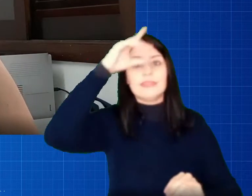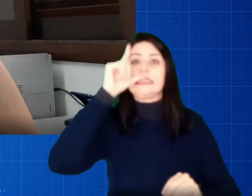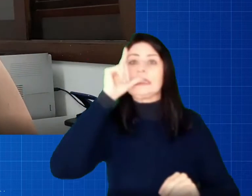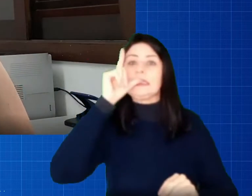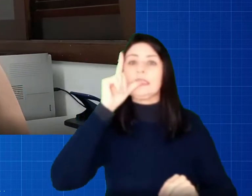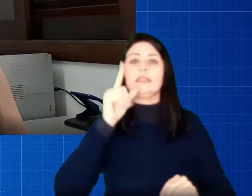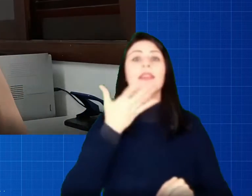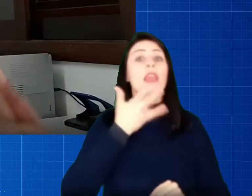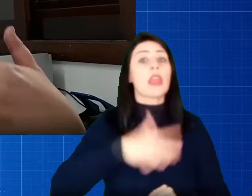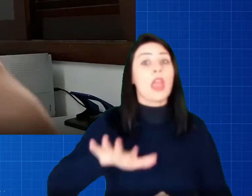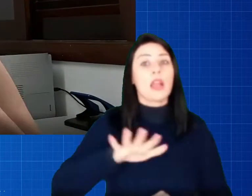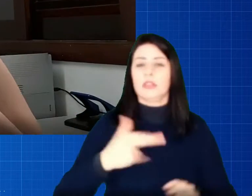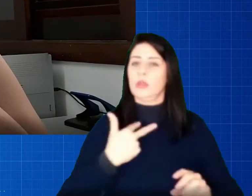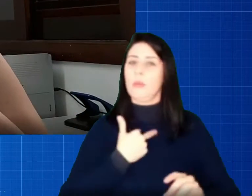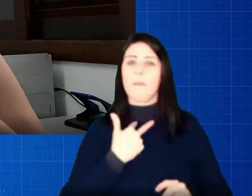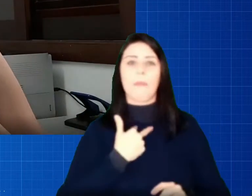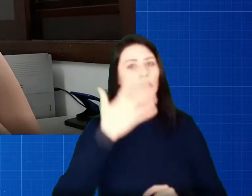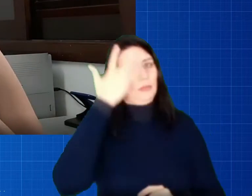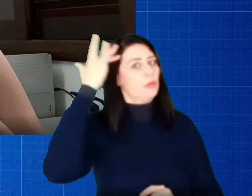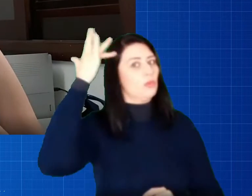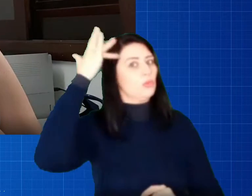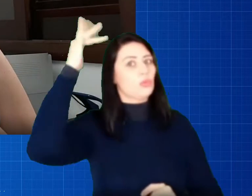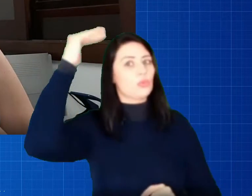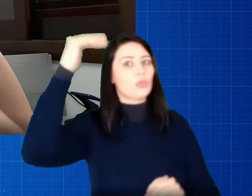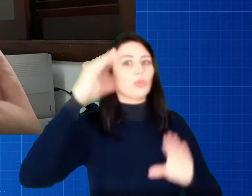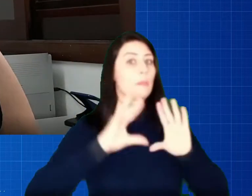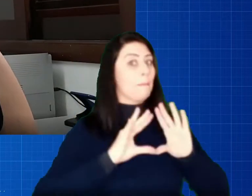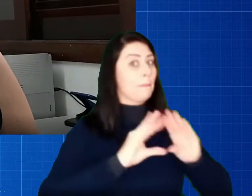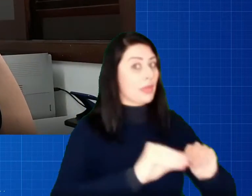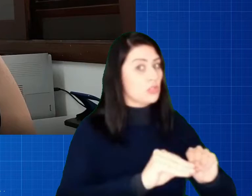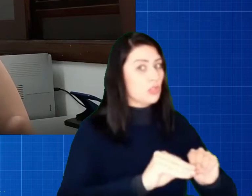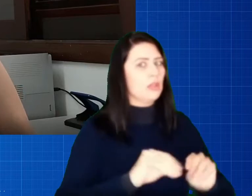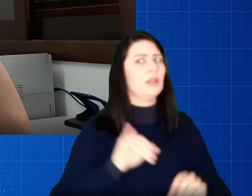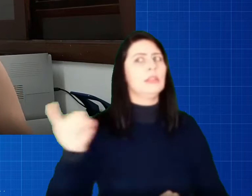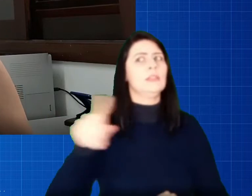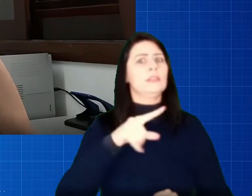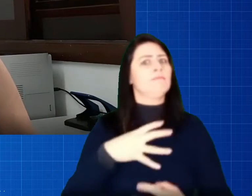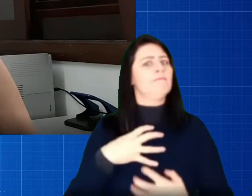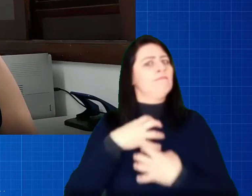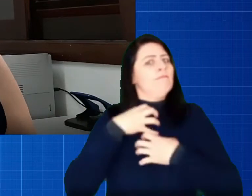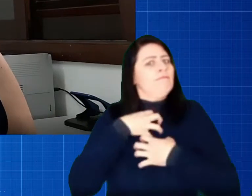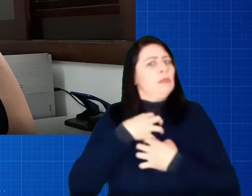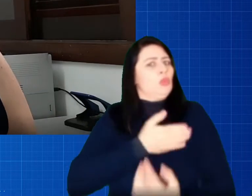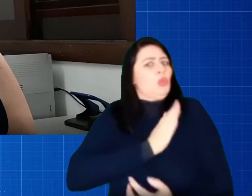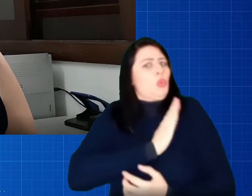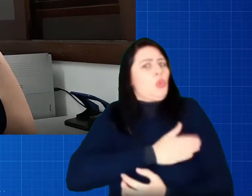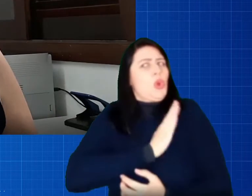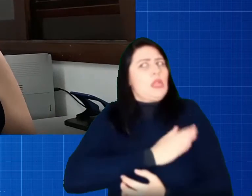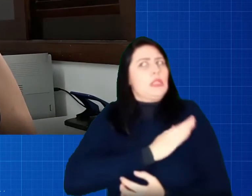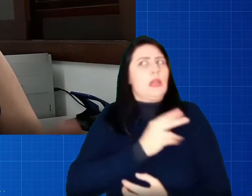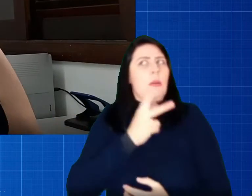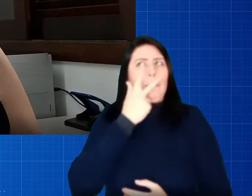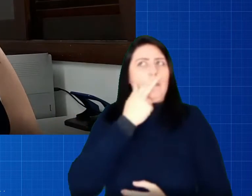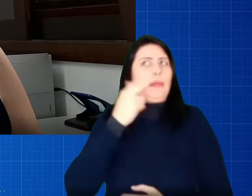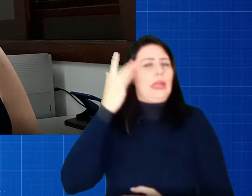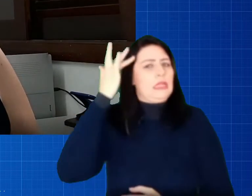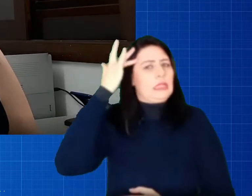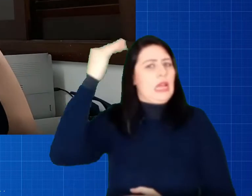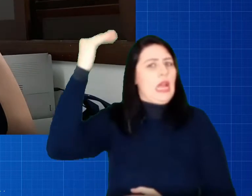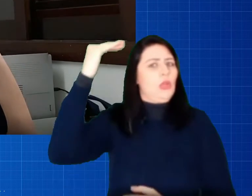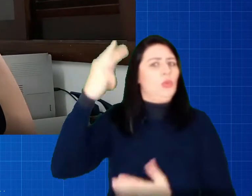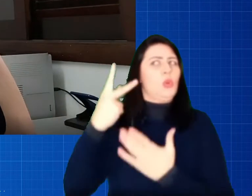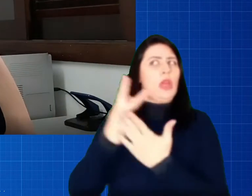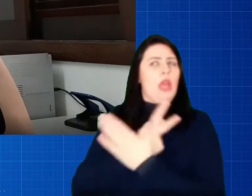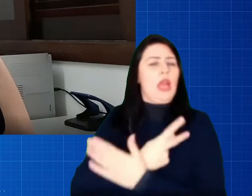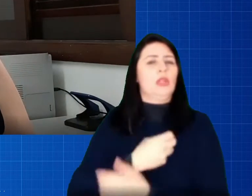pessoa, e que se você sente no seu coração que isso que a pessoa quer fazer é errado, ela tem que imediatamente contar